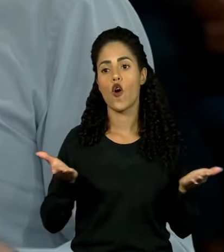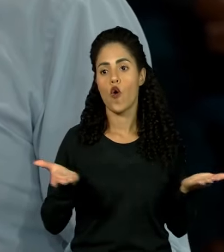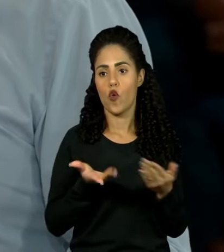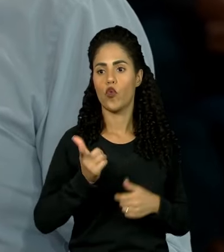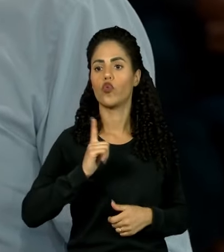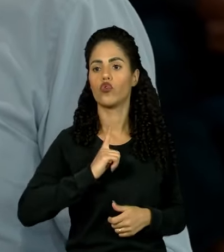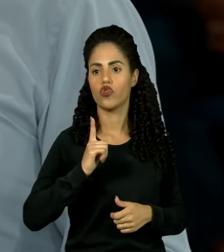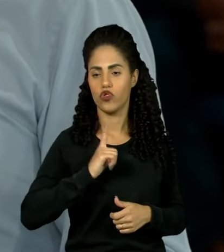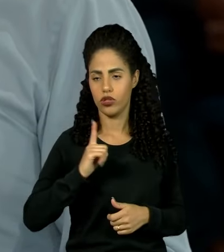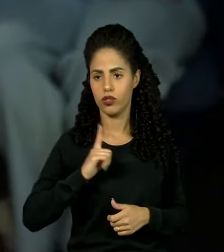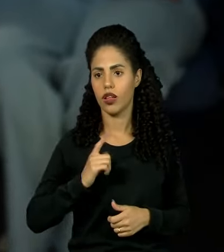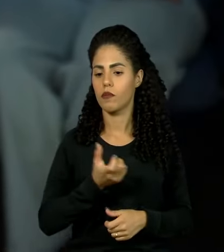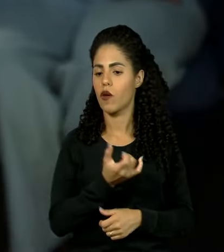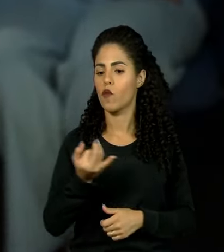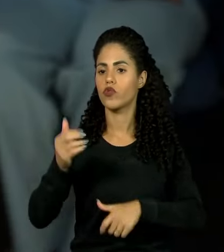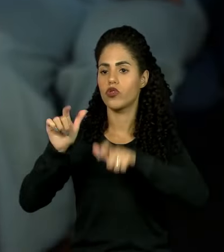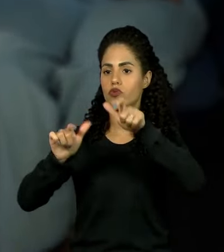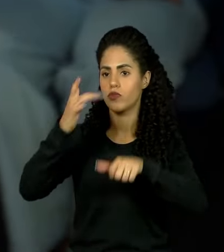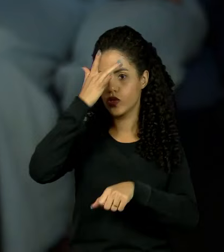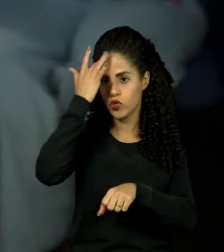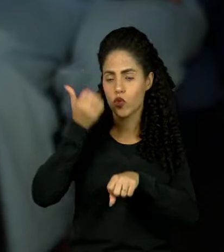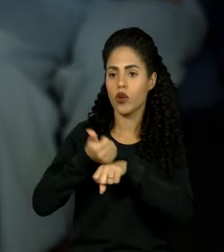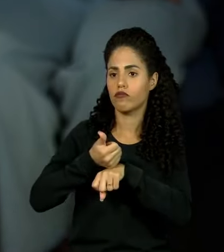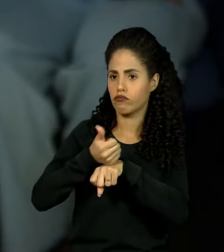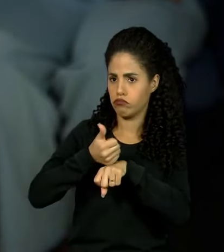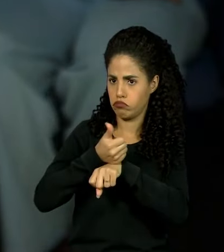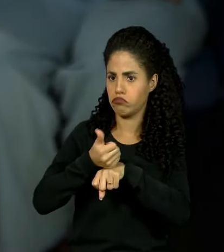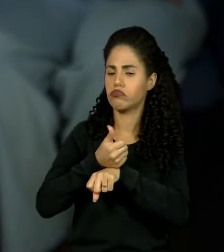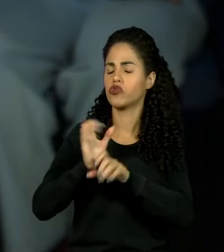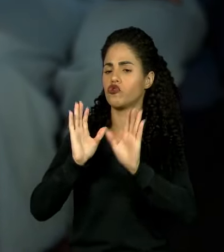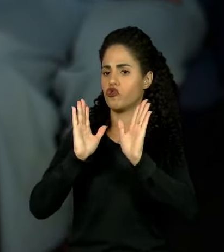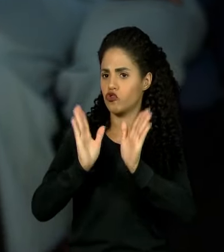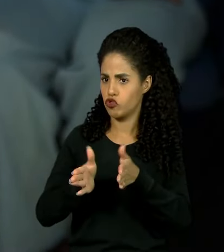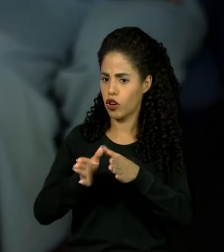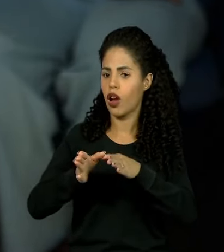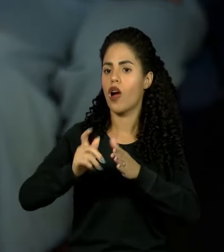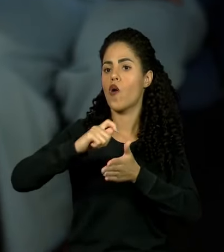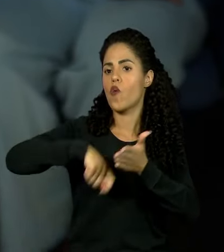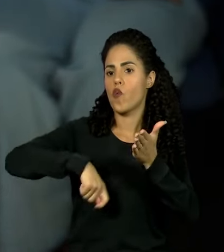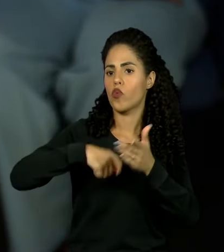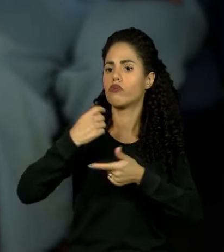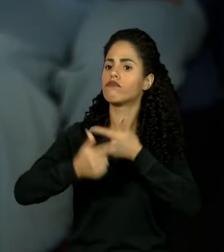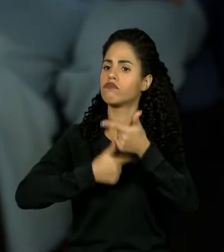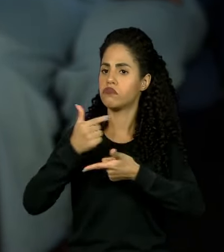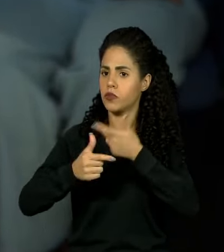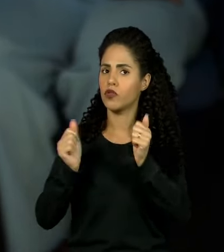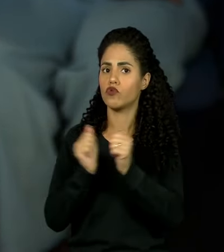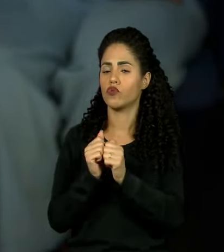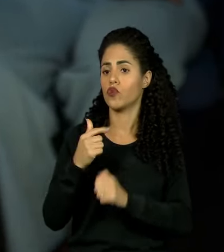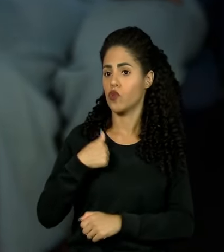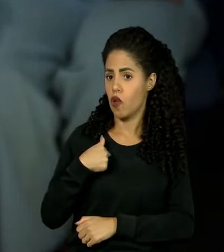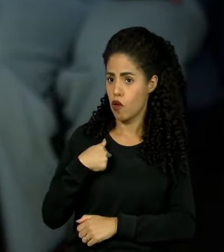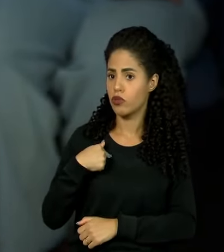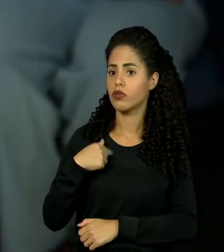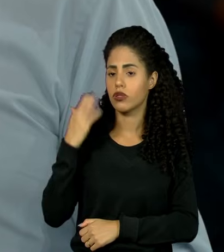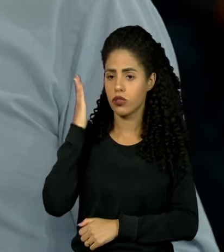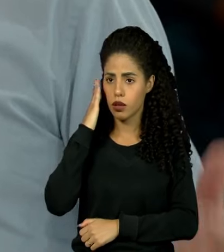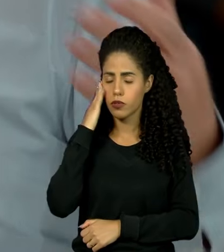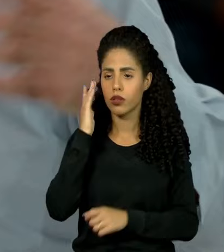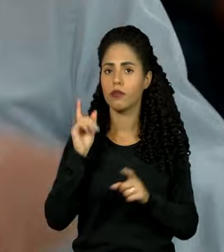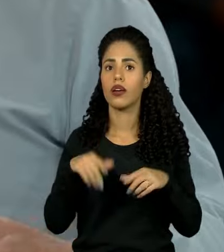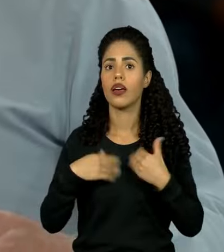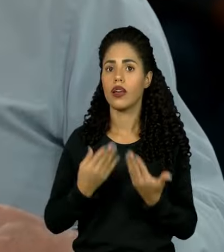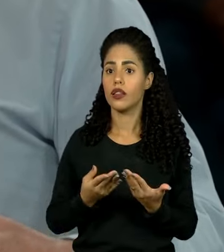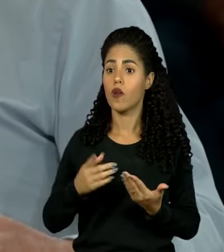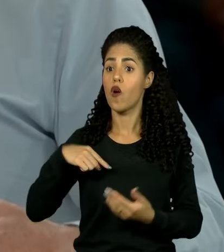um bom número de de profissionais lá contratados que eh trabalhando conosco que tem essas deficiências então quando